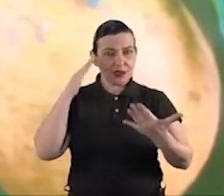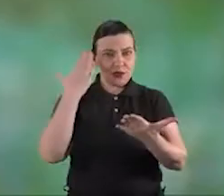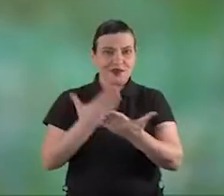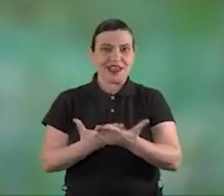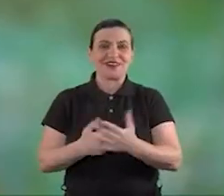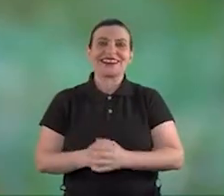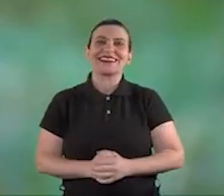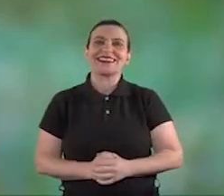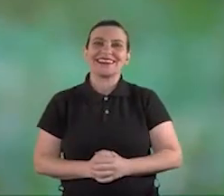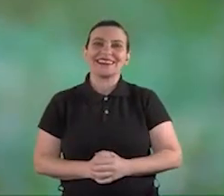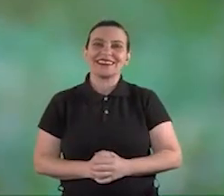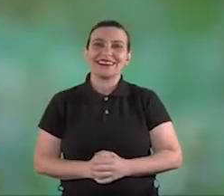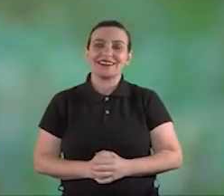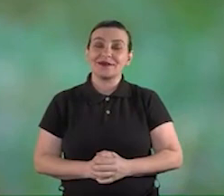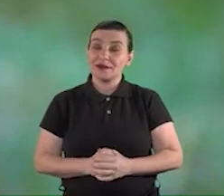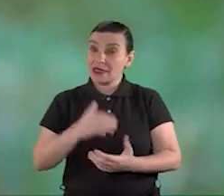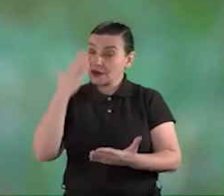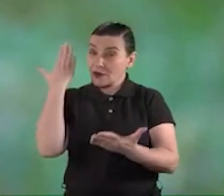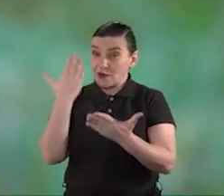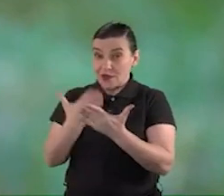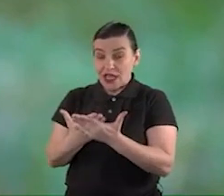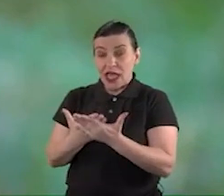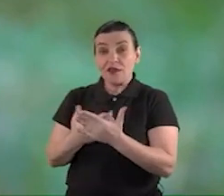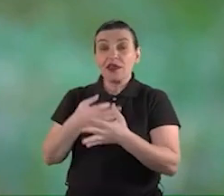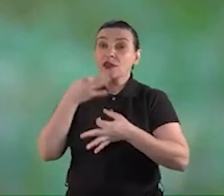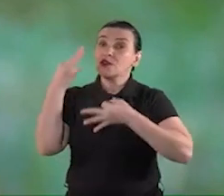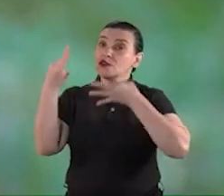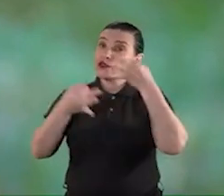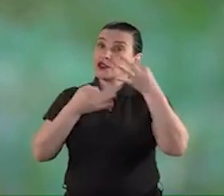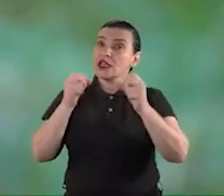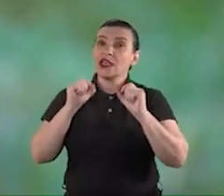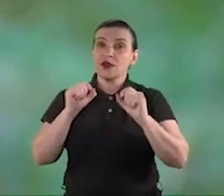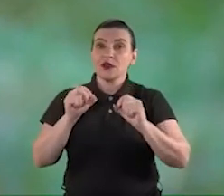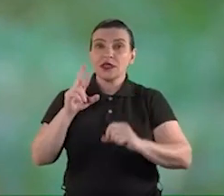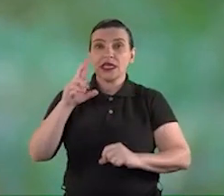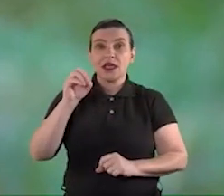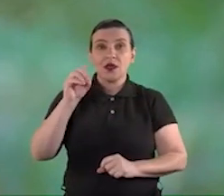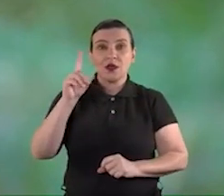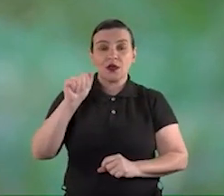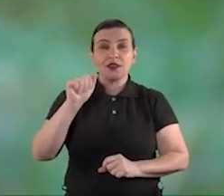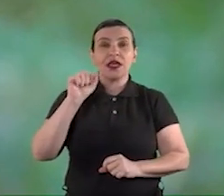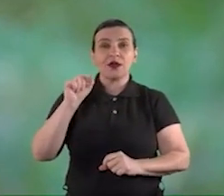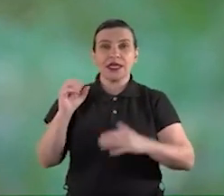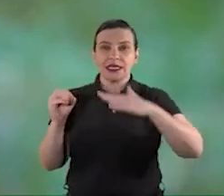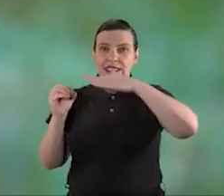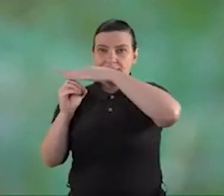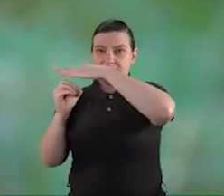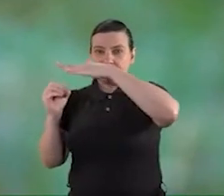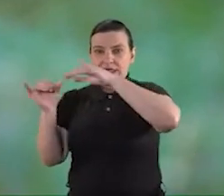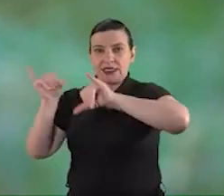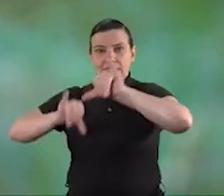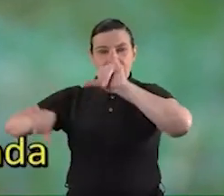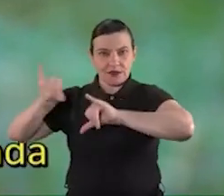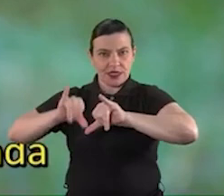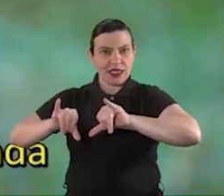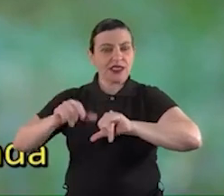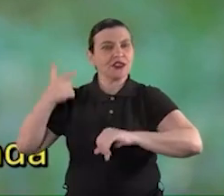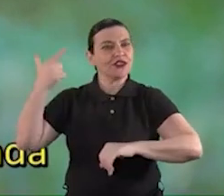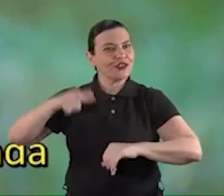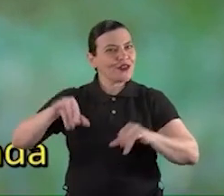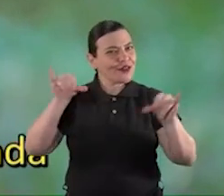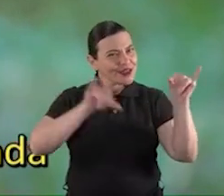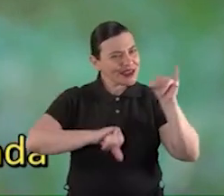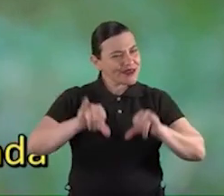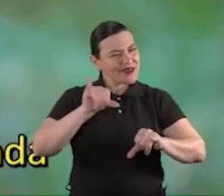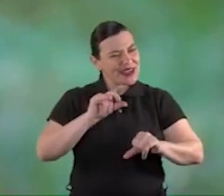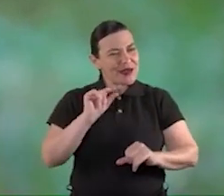confiáveis uma fonte confiável que eu sugeriria é a roda química do do Terra agora de novo vamos entrar